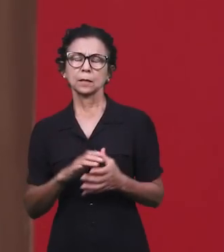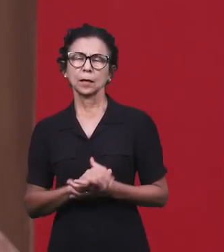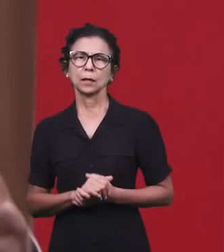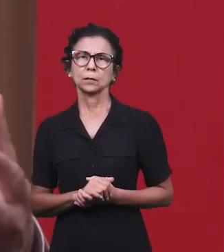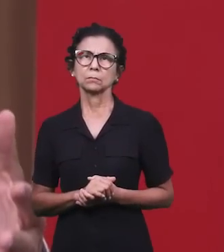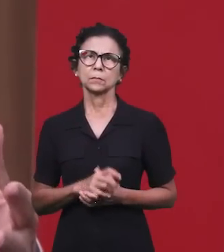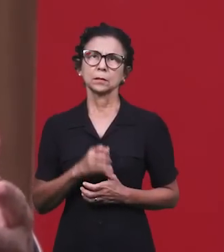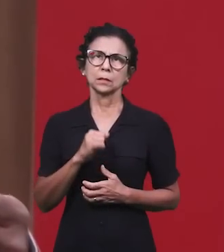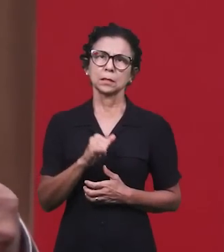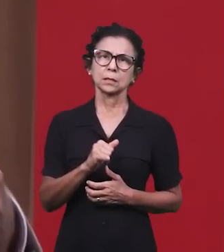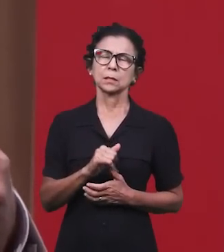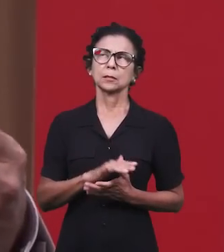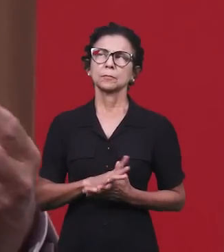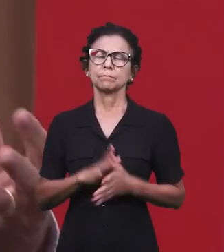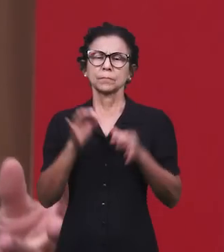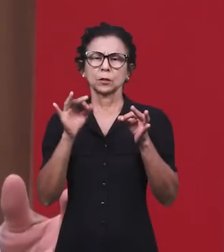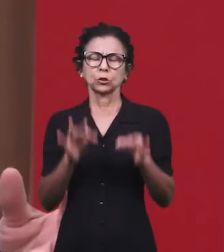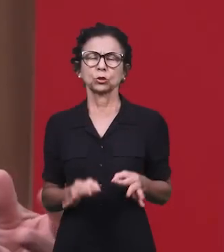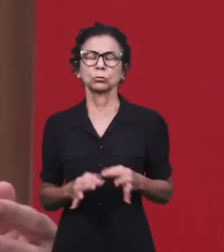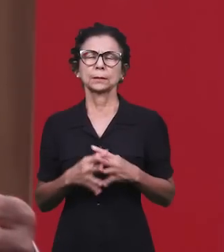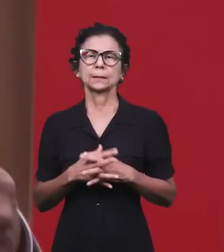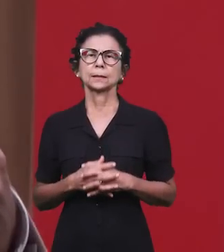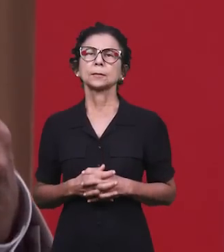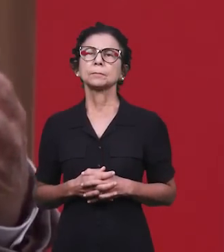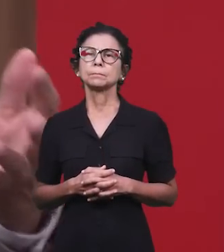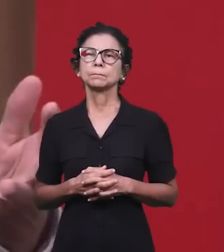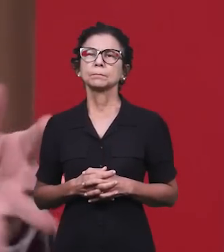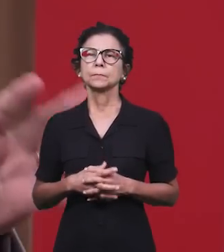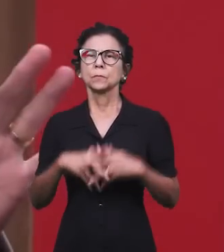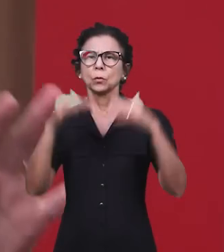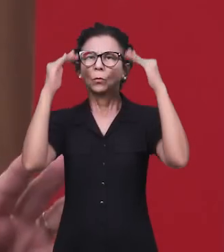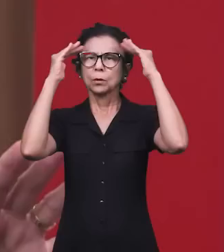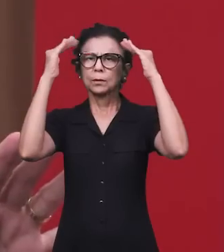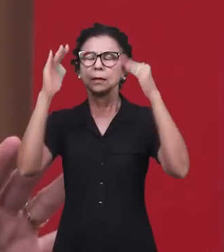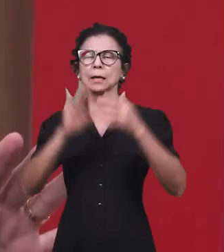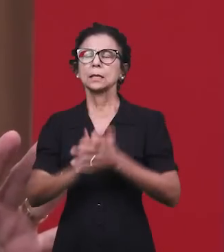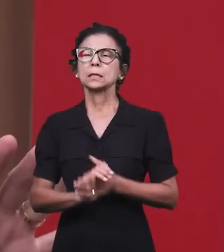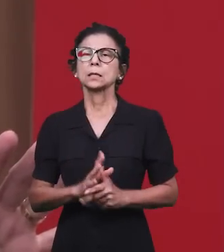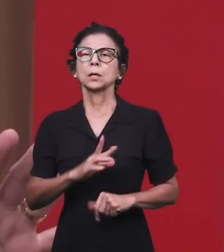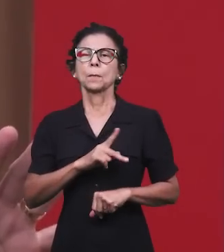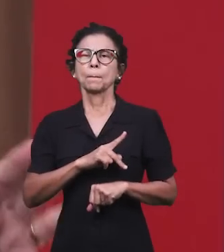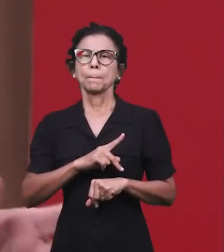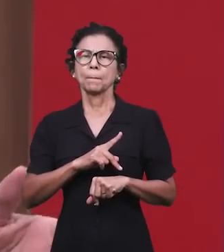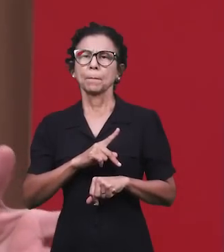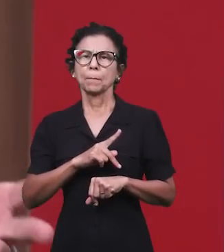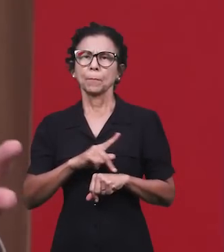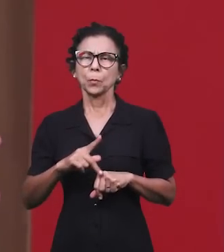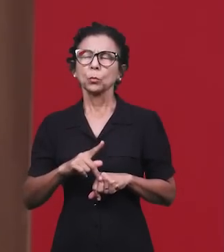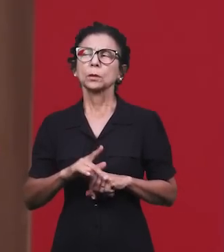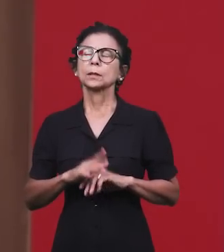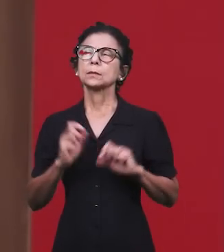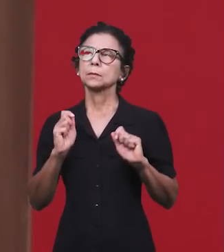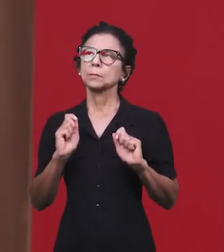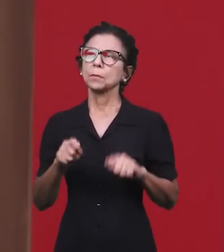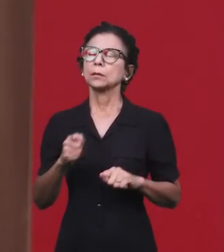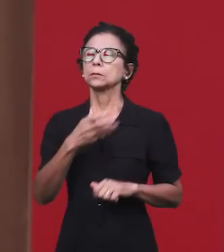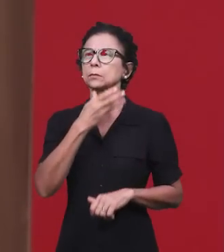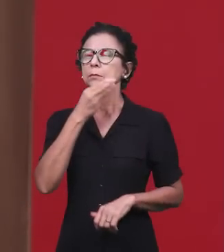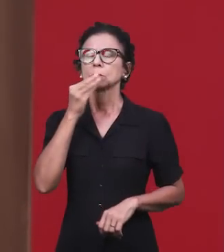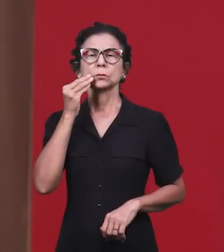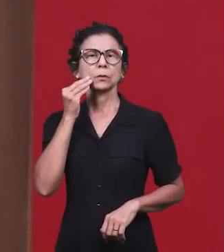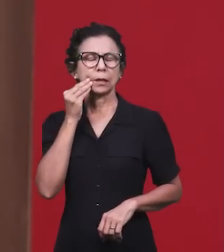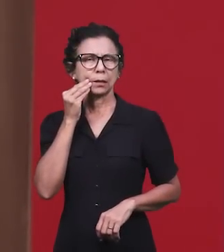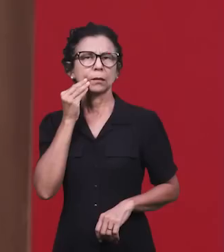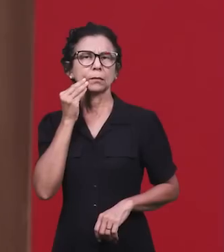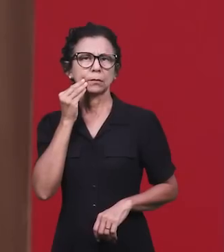justa, se ela é honesta, se ela é louvável, se ela é pura, você deve jejuar, né? Você não vai fazer jejum